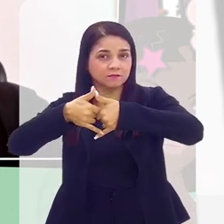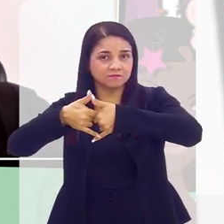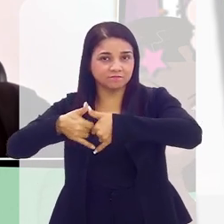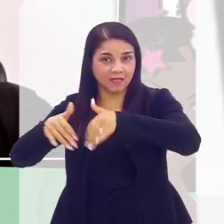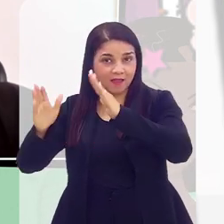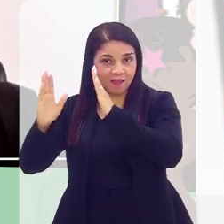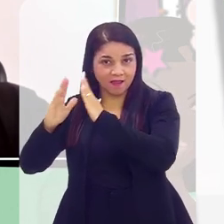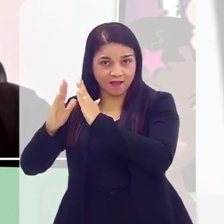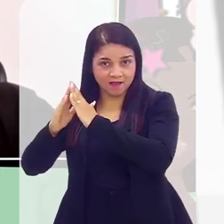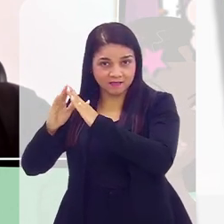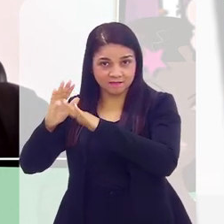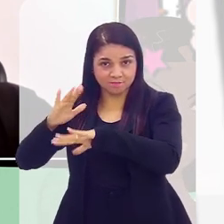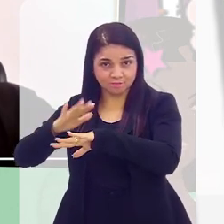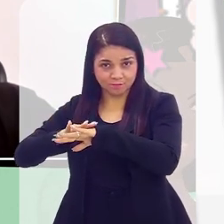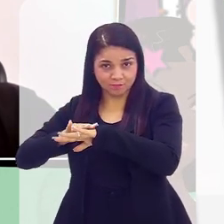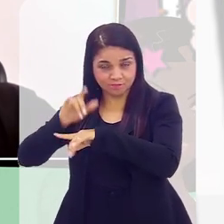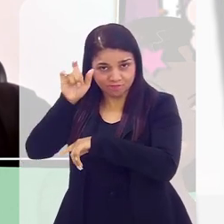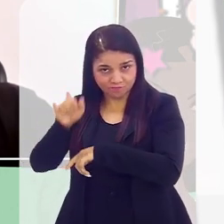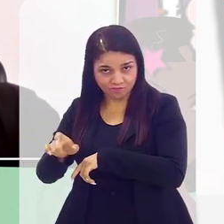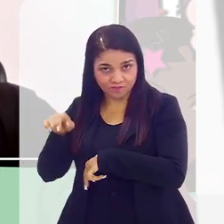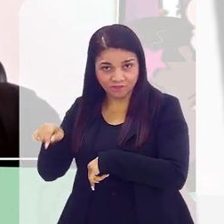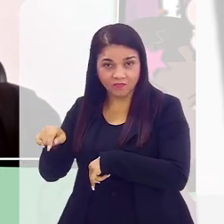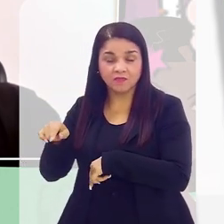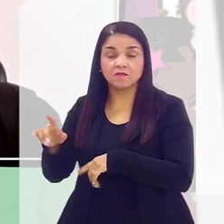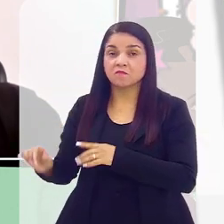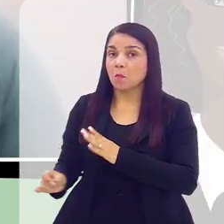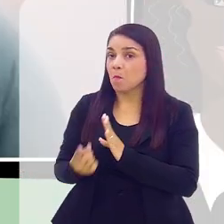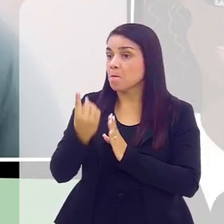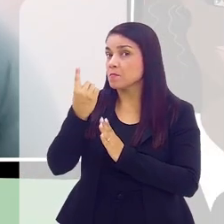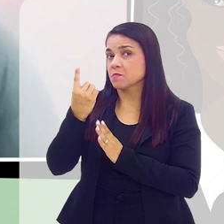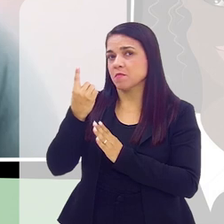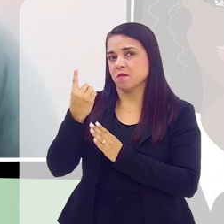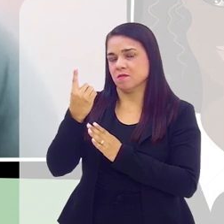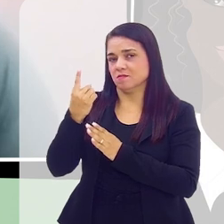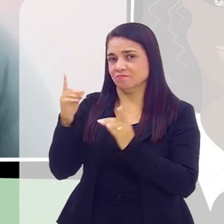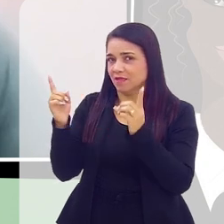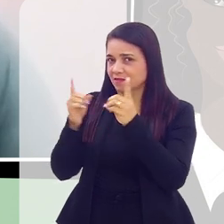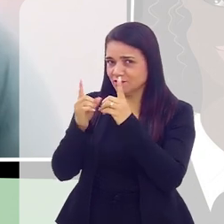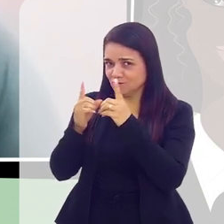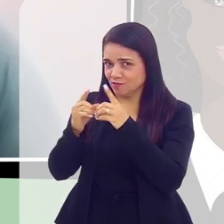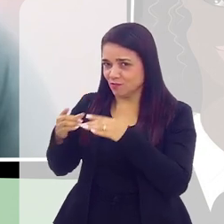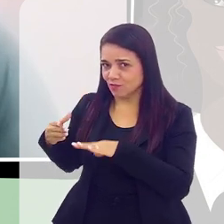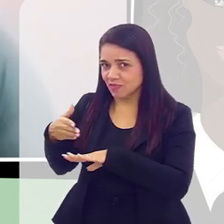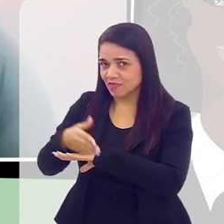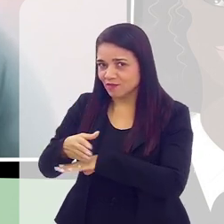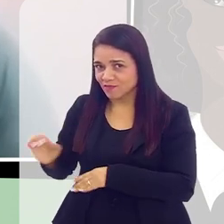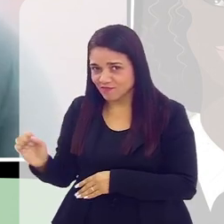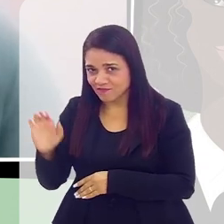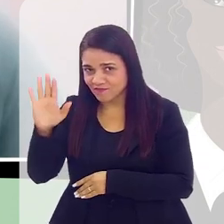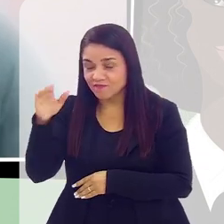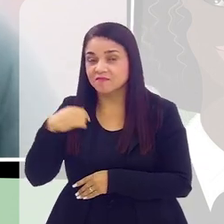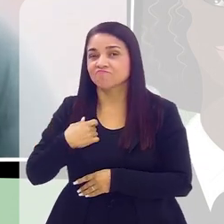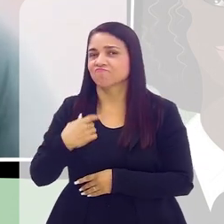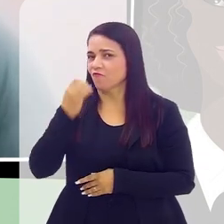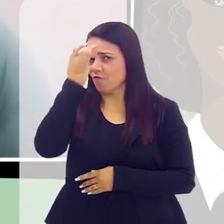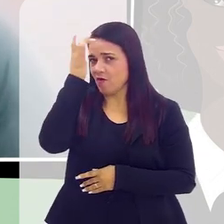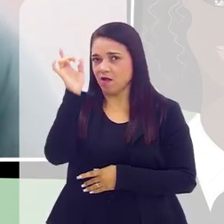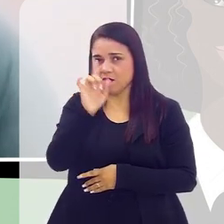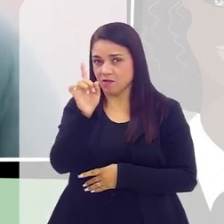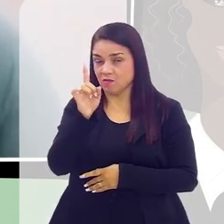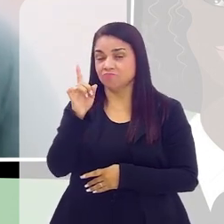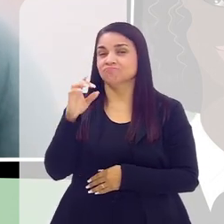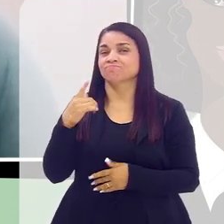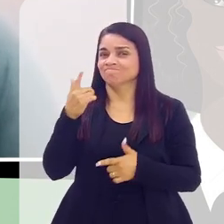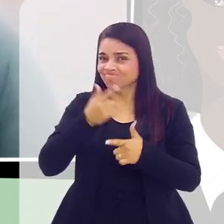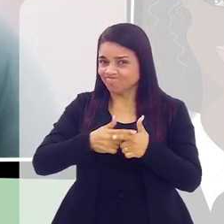paciente. Foi o meu primeiro atendimento dentro da Favela Compassiva, nem um pouco fácil, com muitas